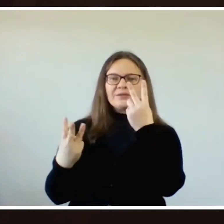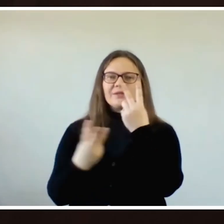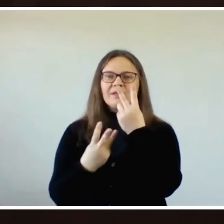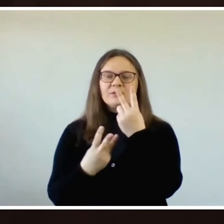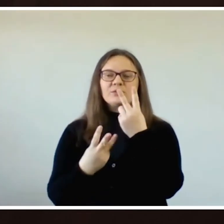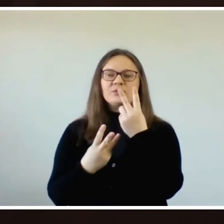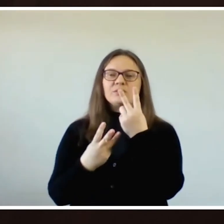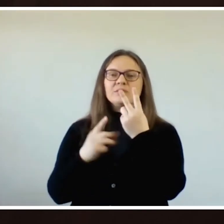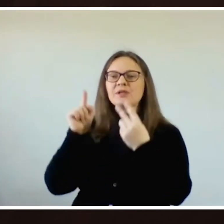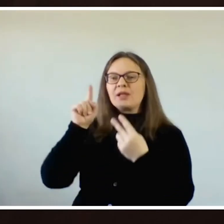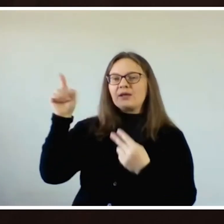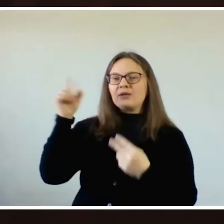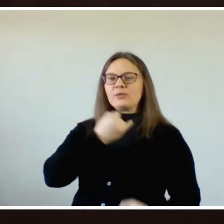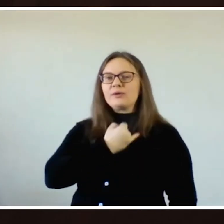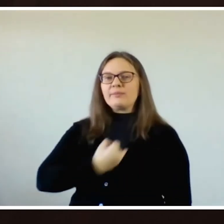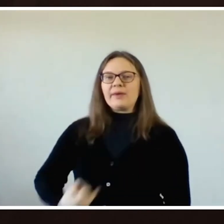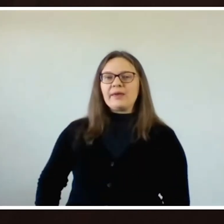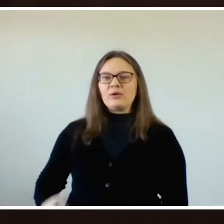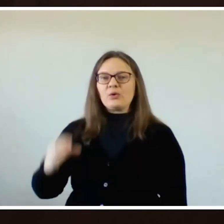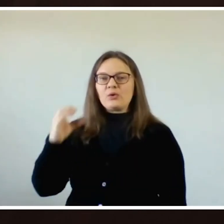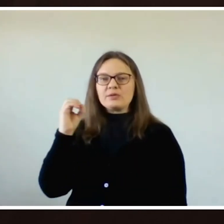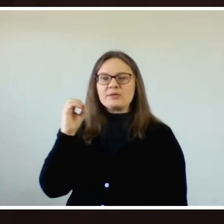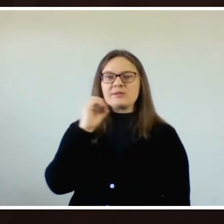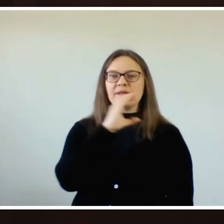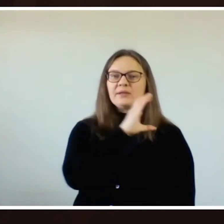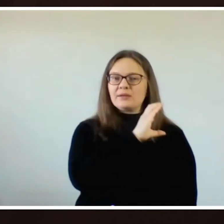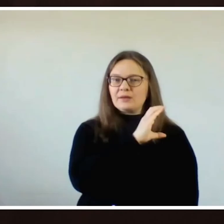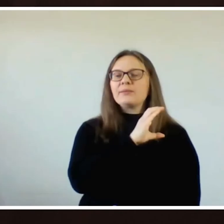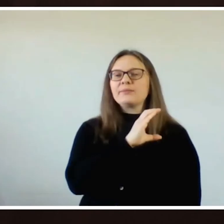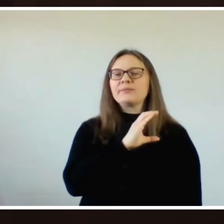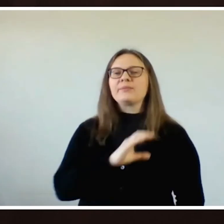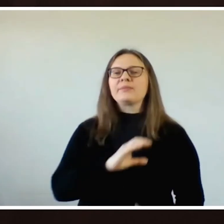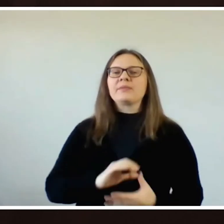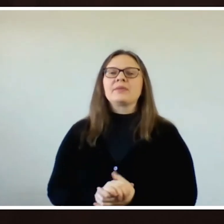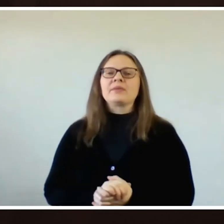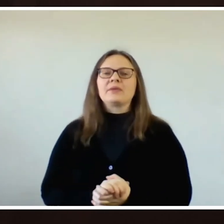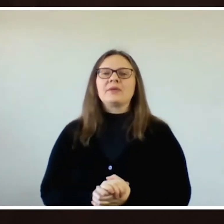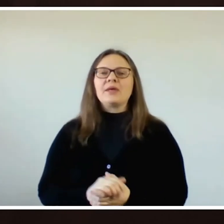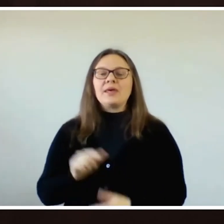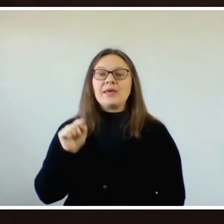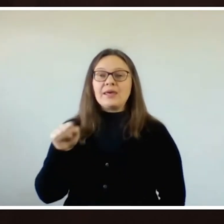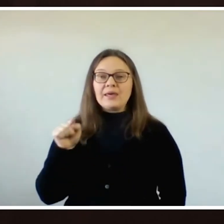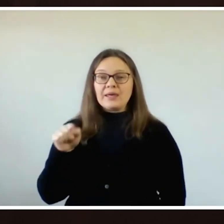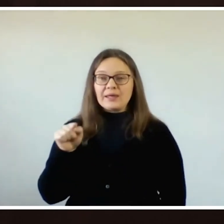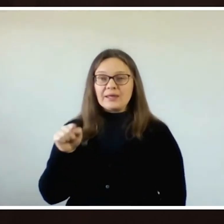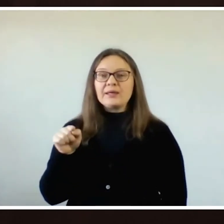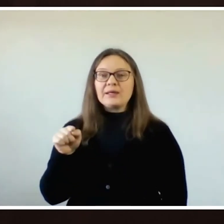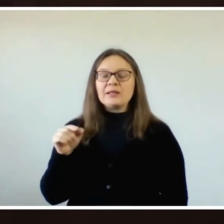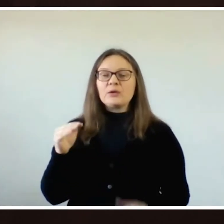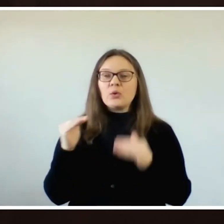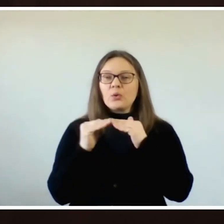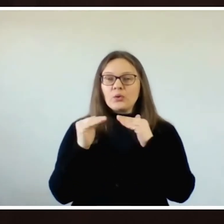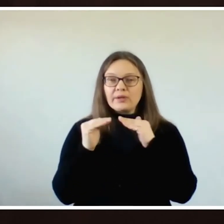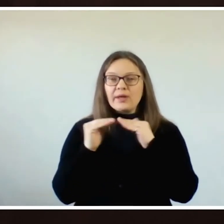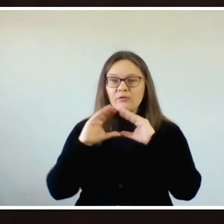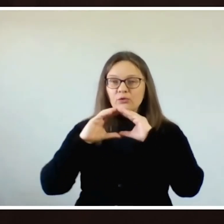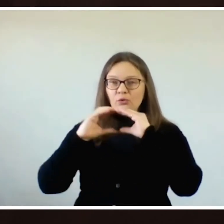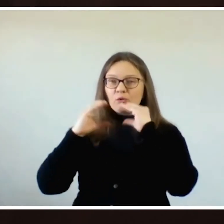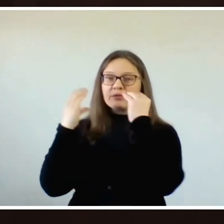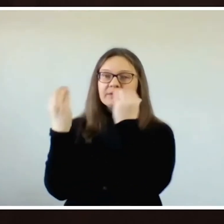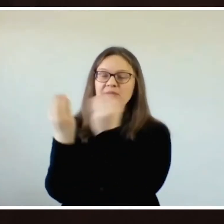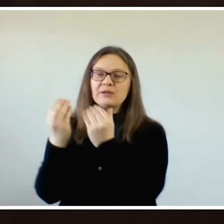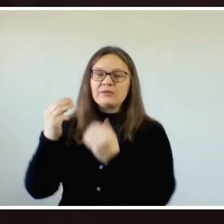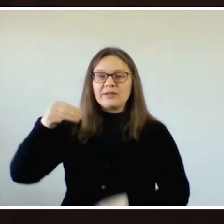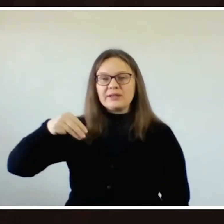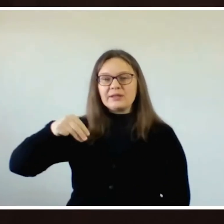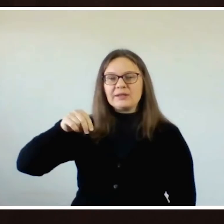Tá? Ele era favorável às decisões do concílio de Nicéia, ainda bem, aderiu firmemente à causa